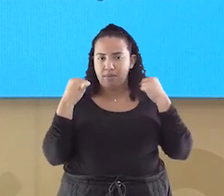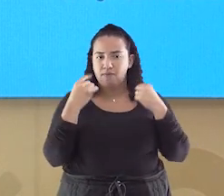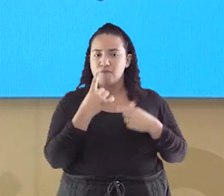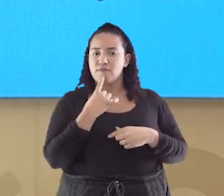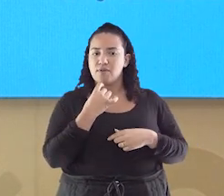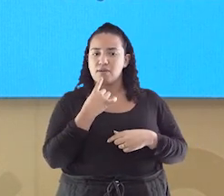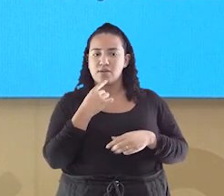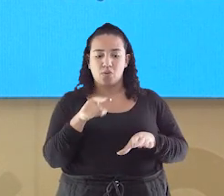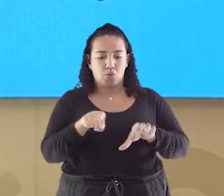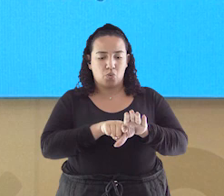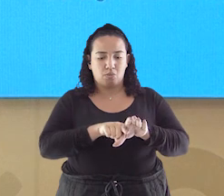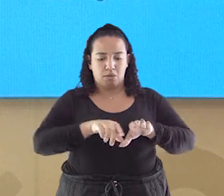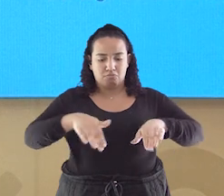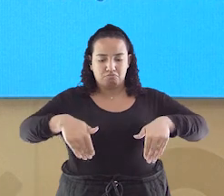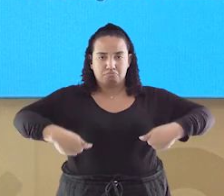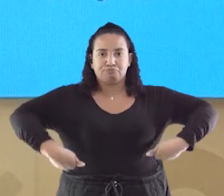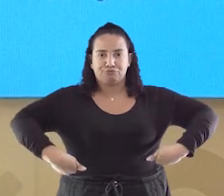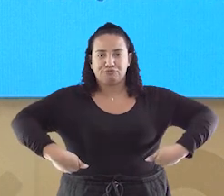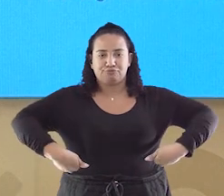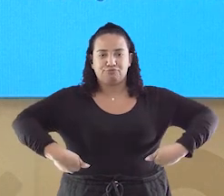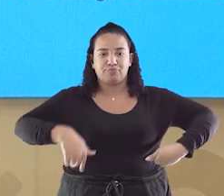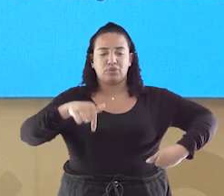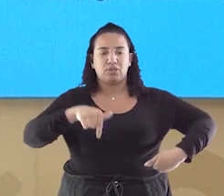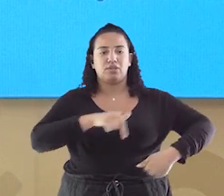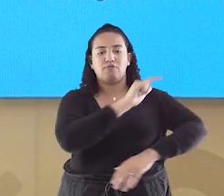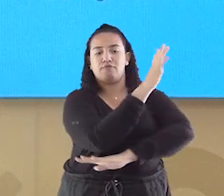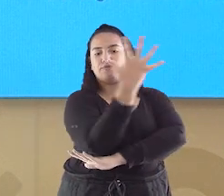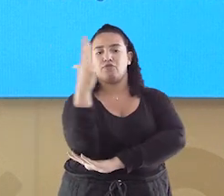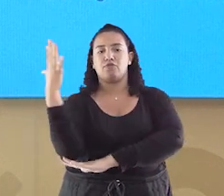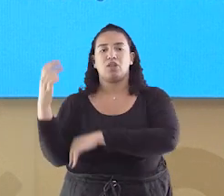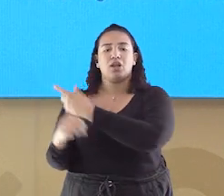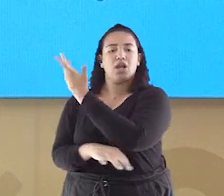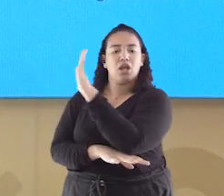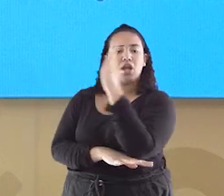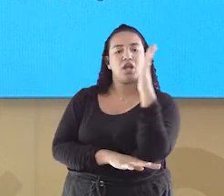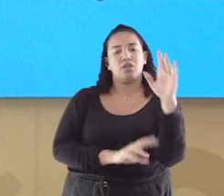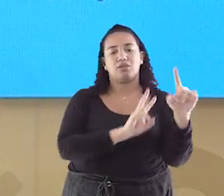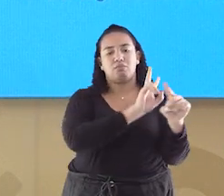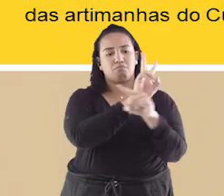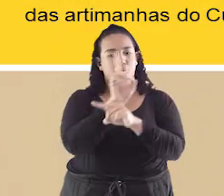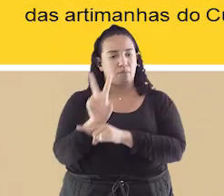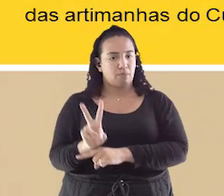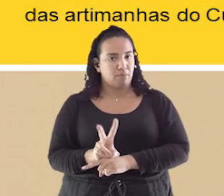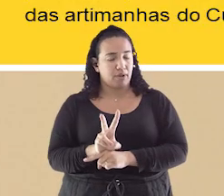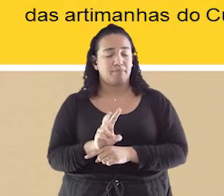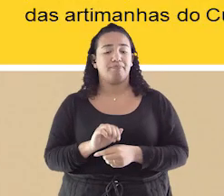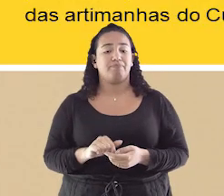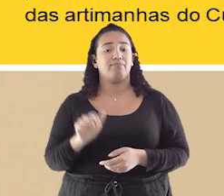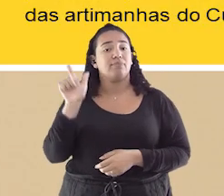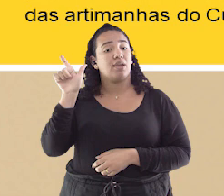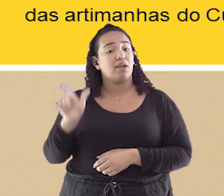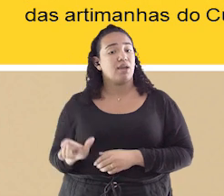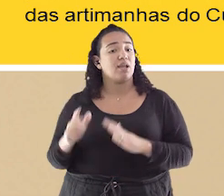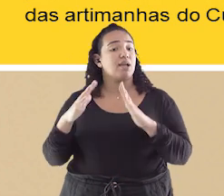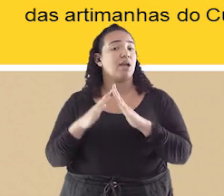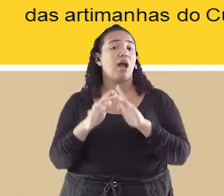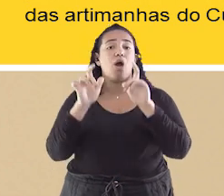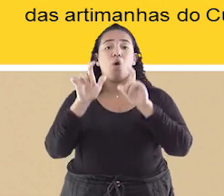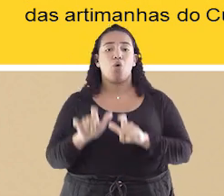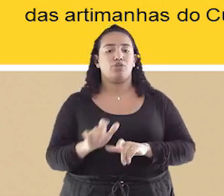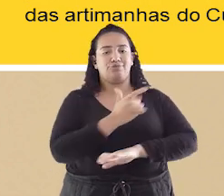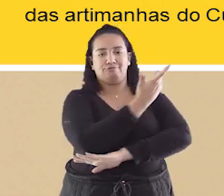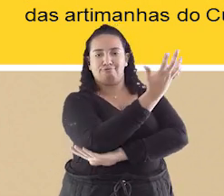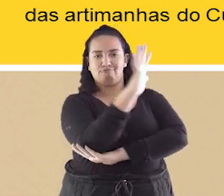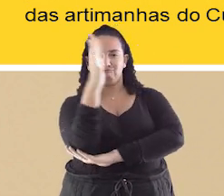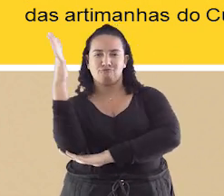com os pés virados ao contrário, que protege as florestas e os animais. Ele mora no interior das